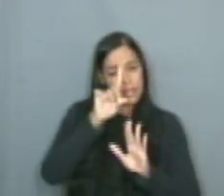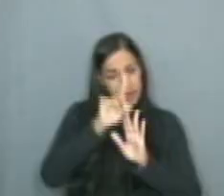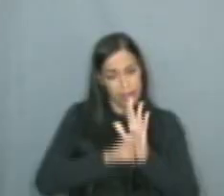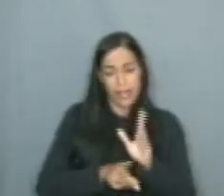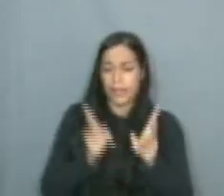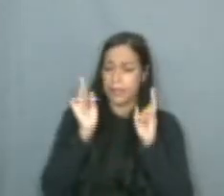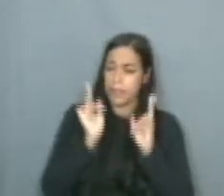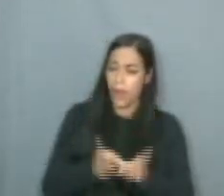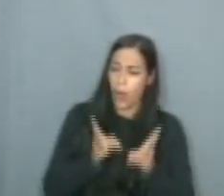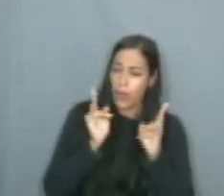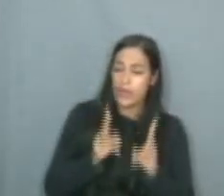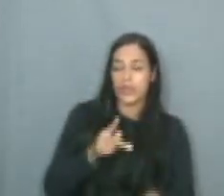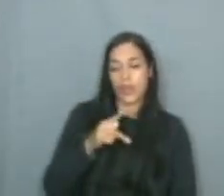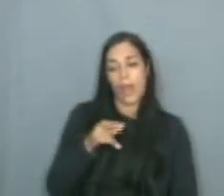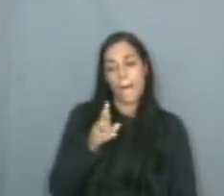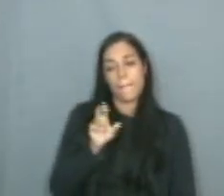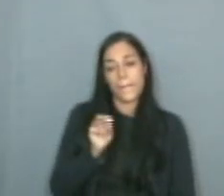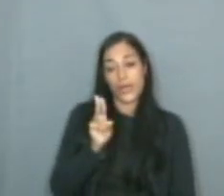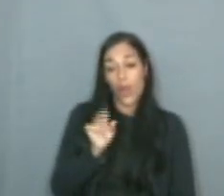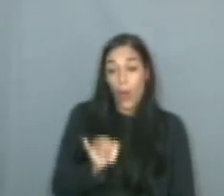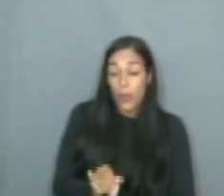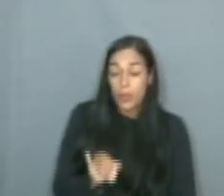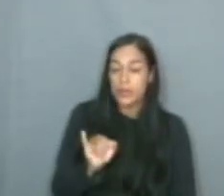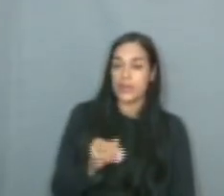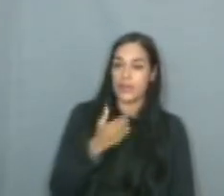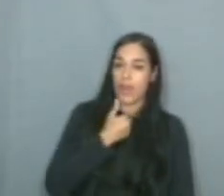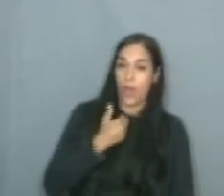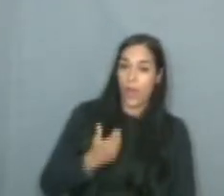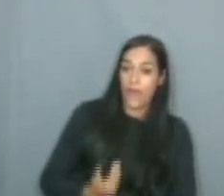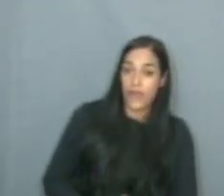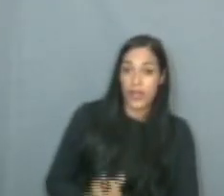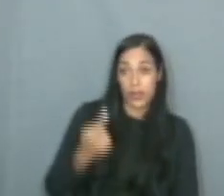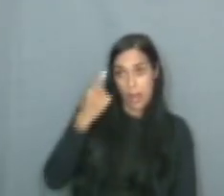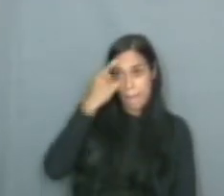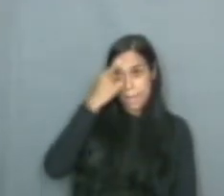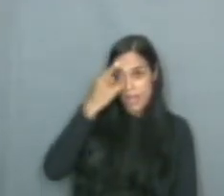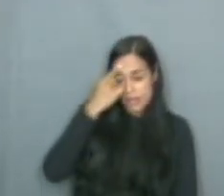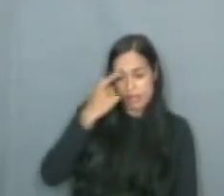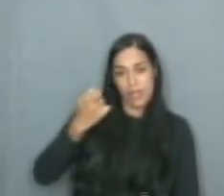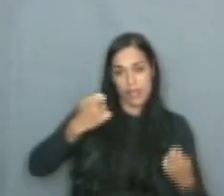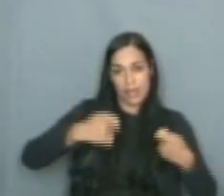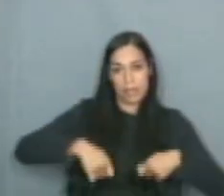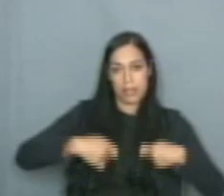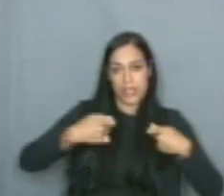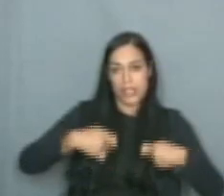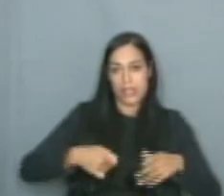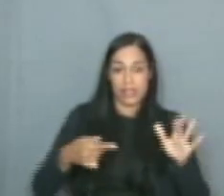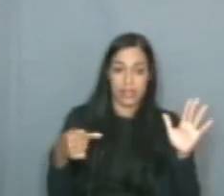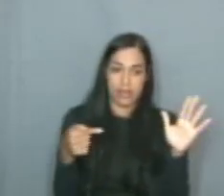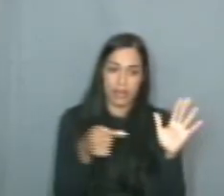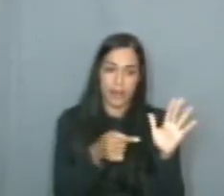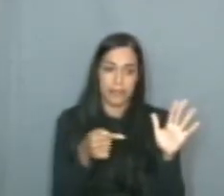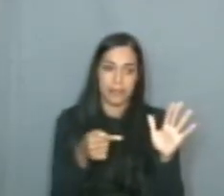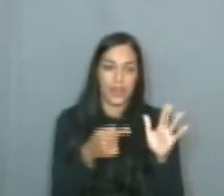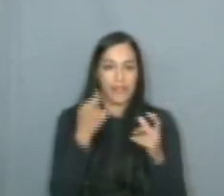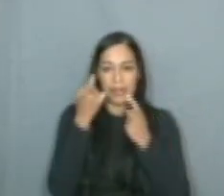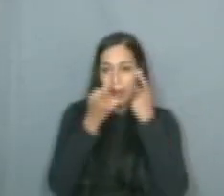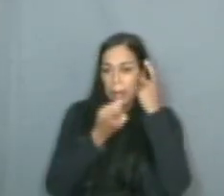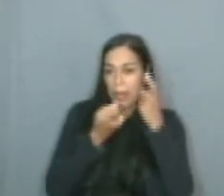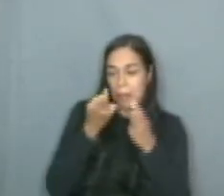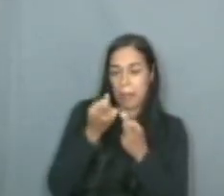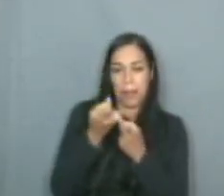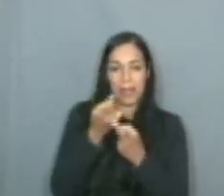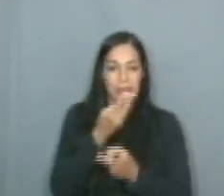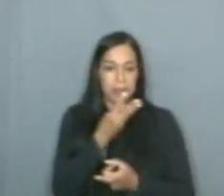continuarão tendo direito ao ProUni. Esse é um governo que pensa naquele que mais precisa e não em ficar preocupado